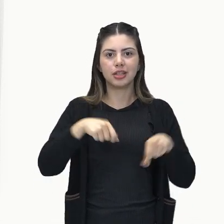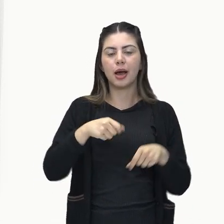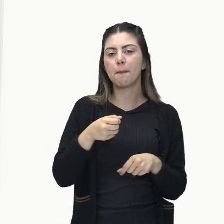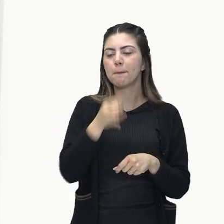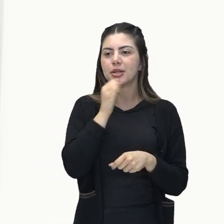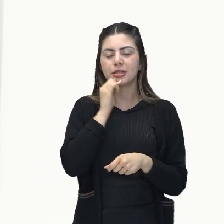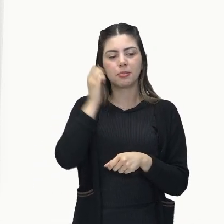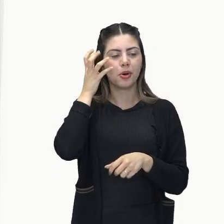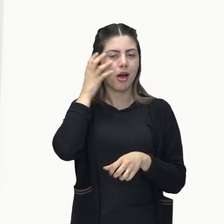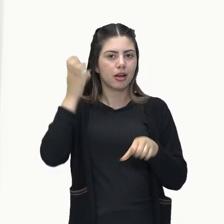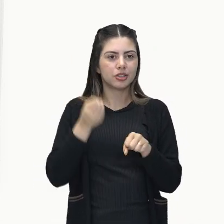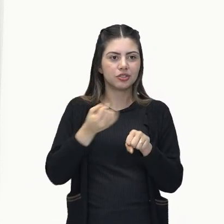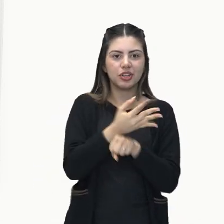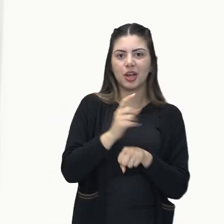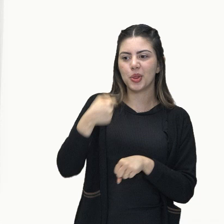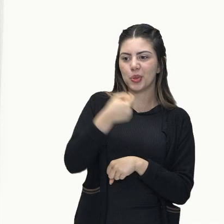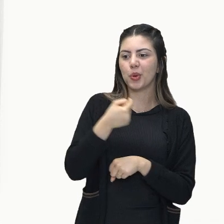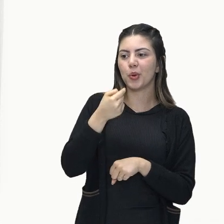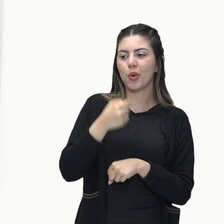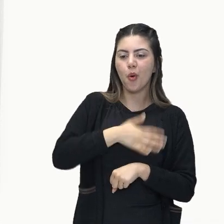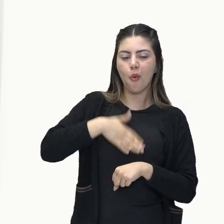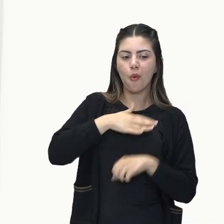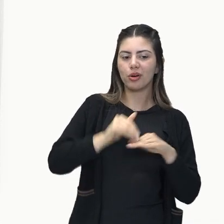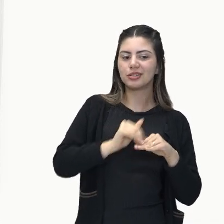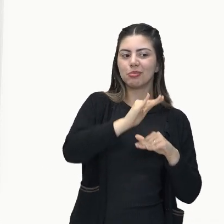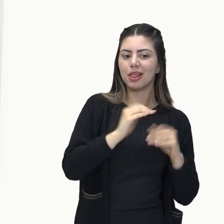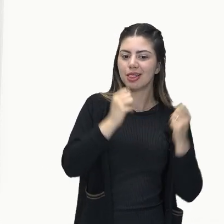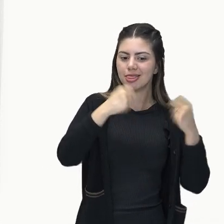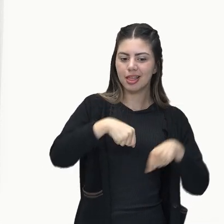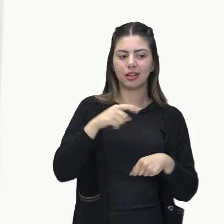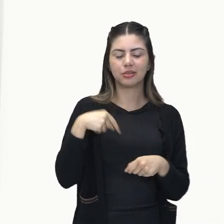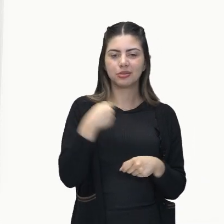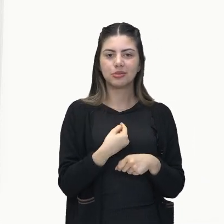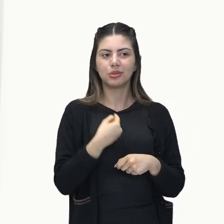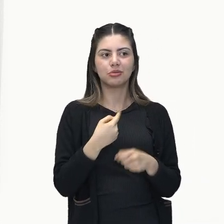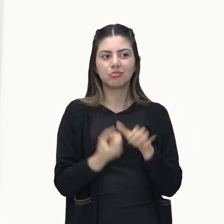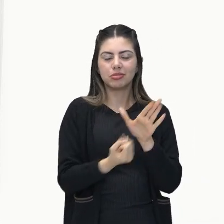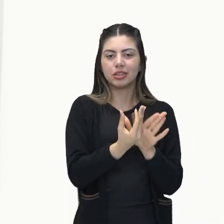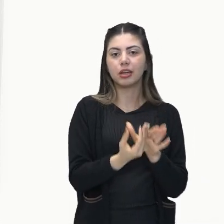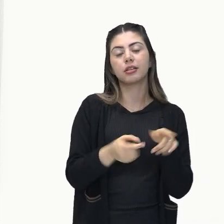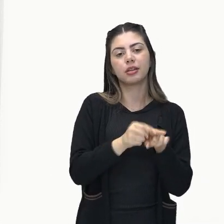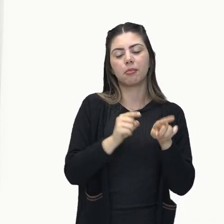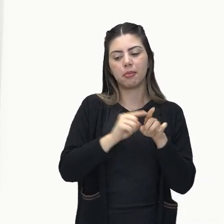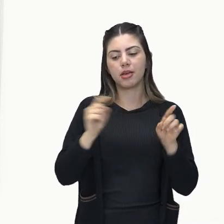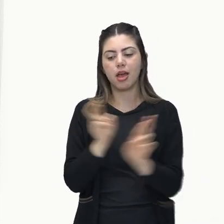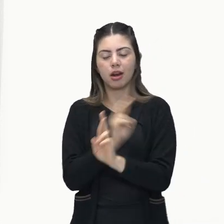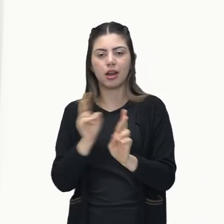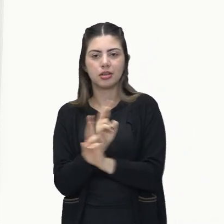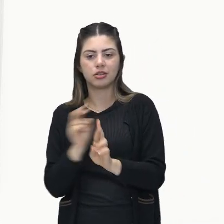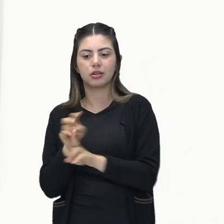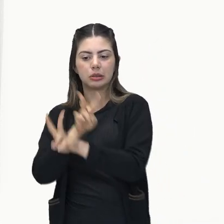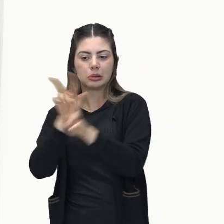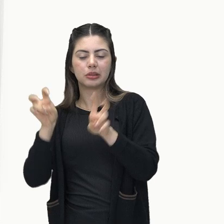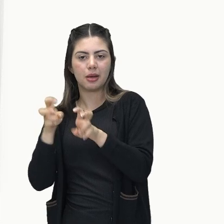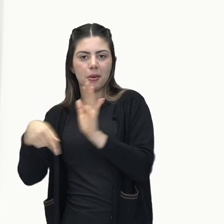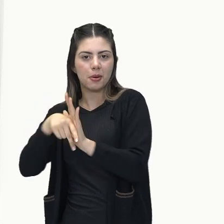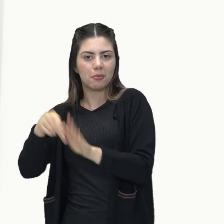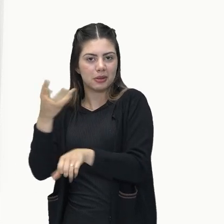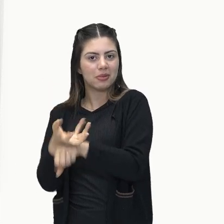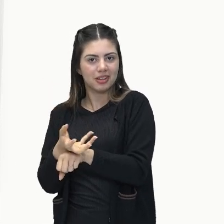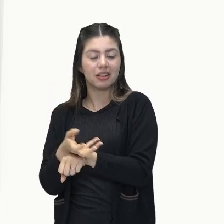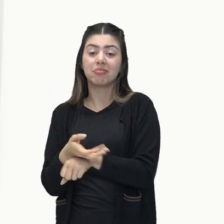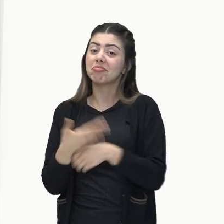podcast, que é um formato que nós conhecemos e que a gente gostaria de trabalhar, com a temática que faz parte do nosso currículo. Isso é